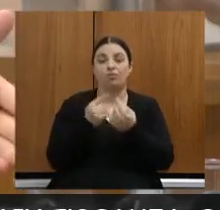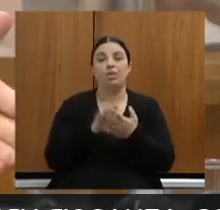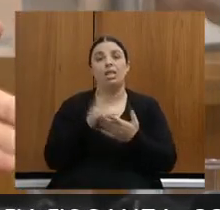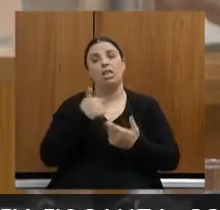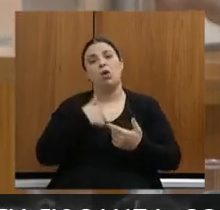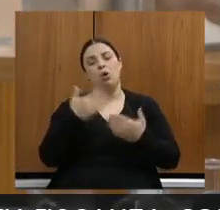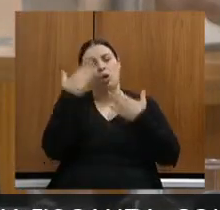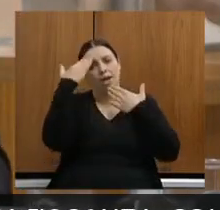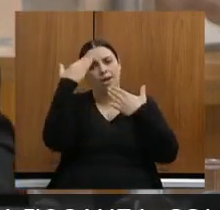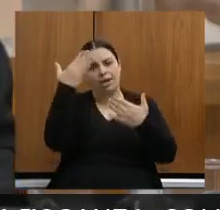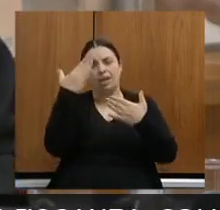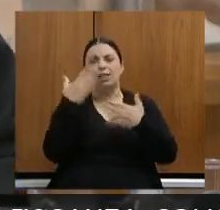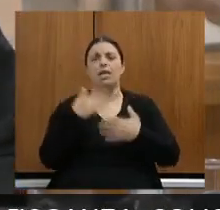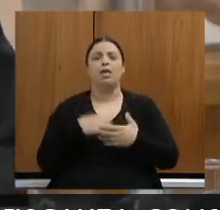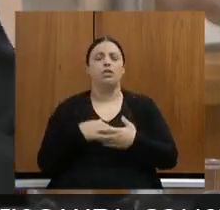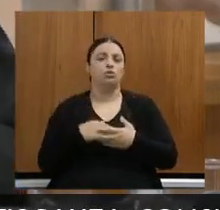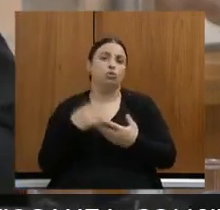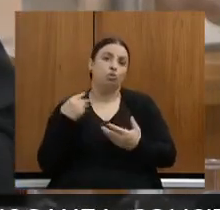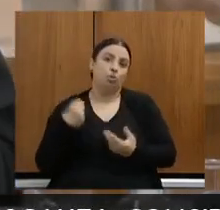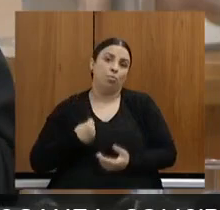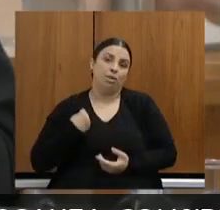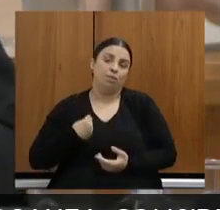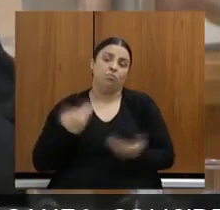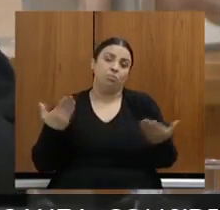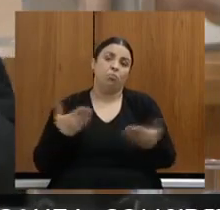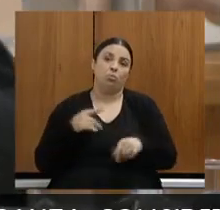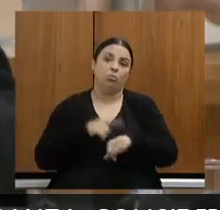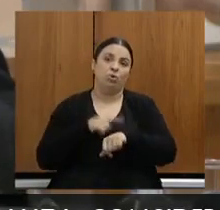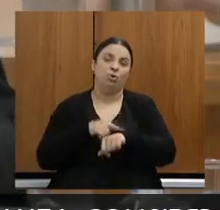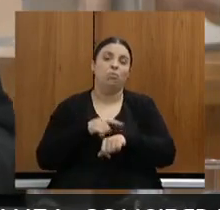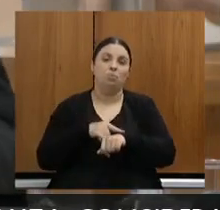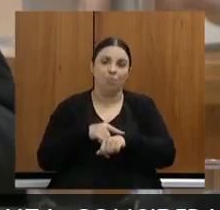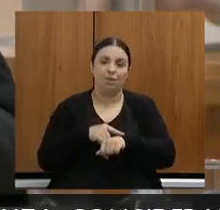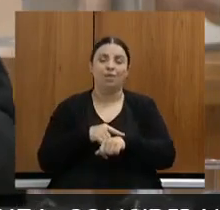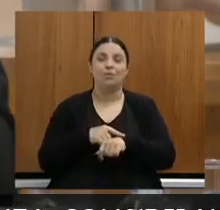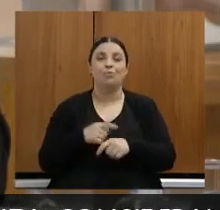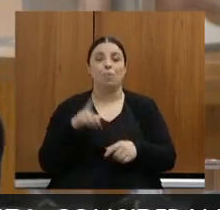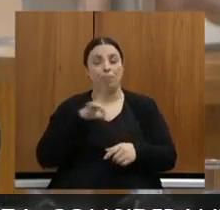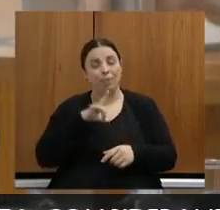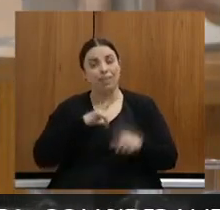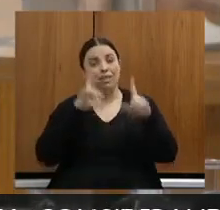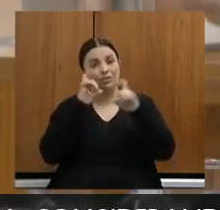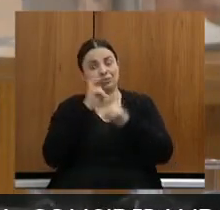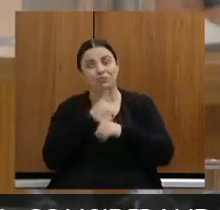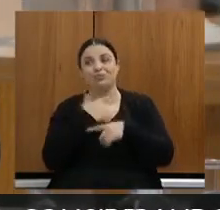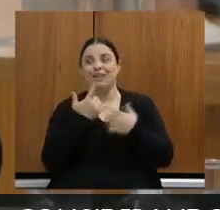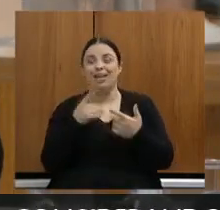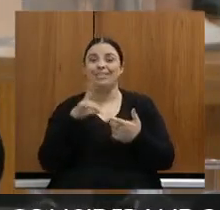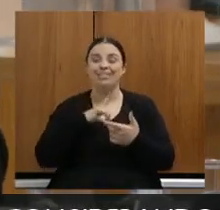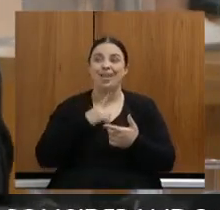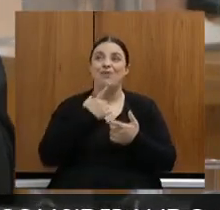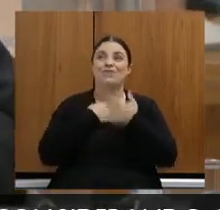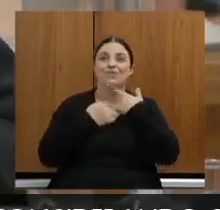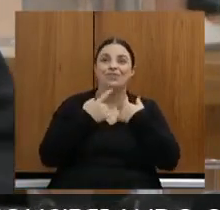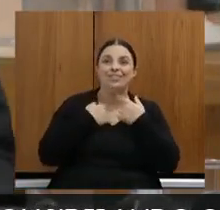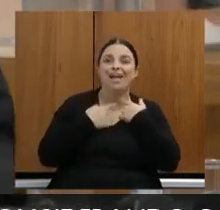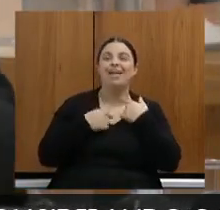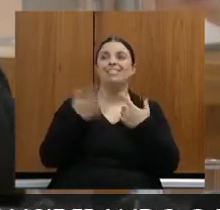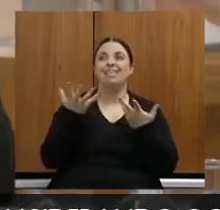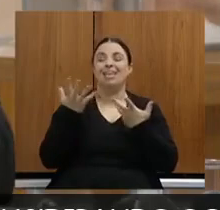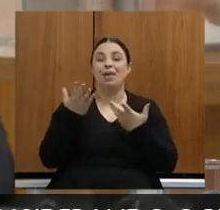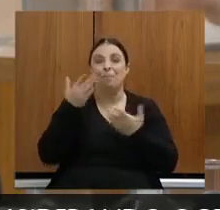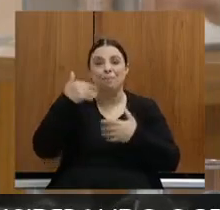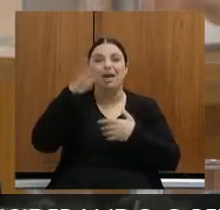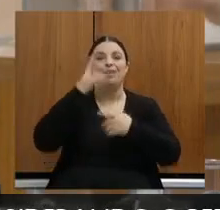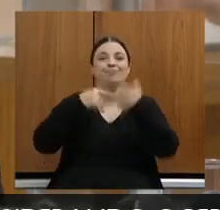trazer minha gratidão de estar participando desse momento é claro que com as agruras e com os desejos de poder né avançar